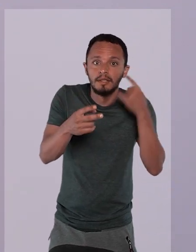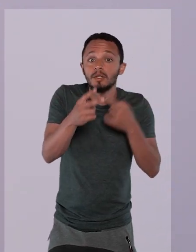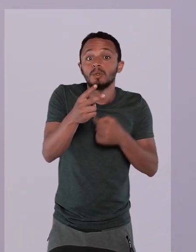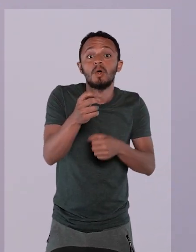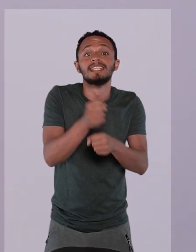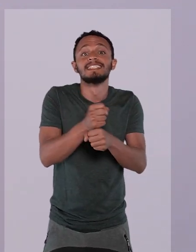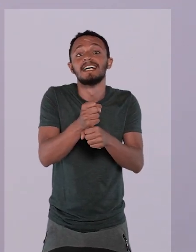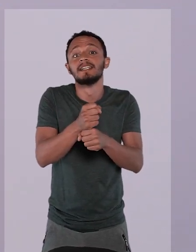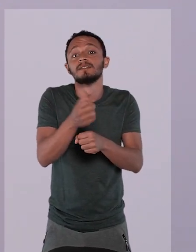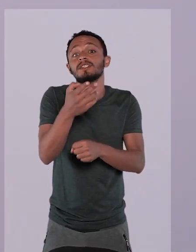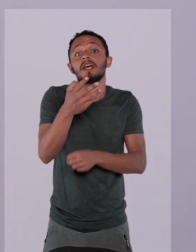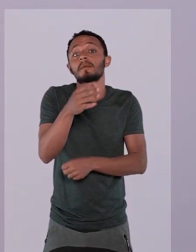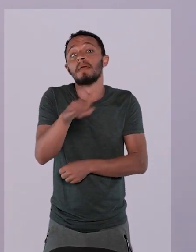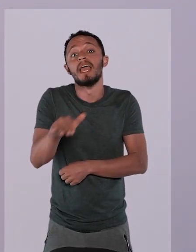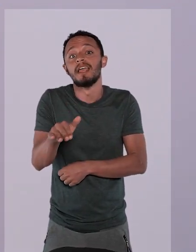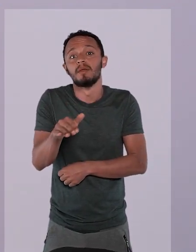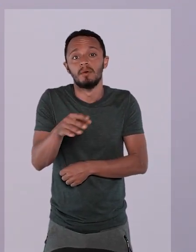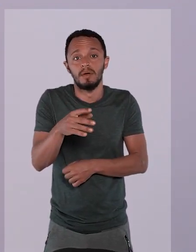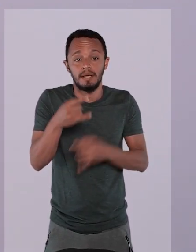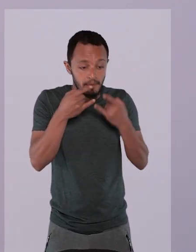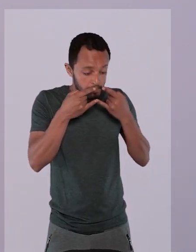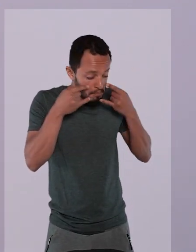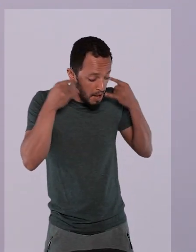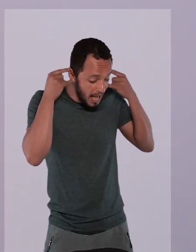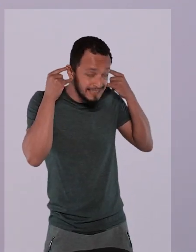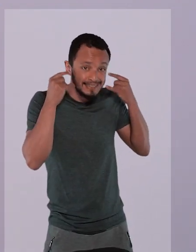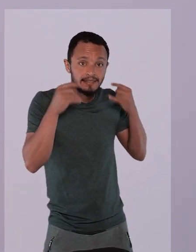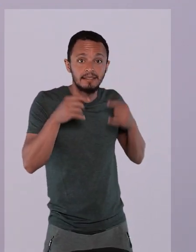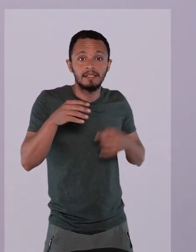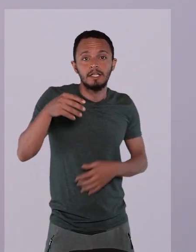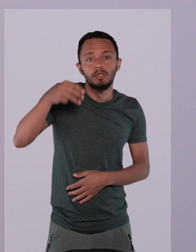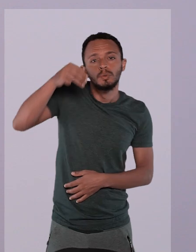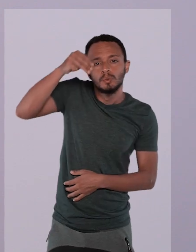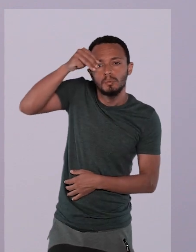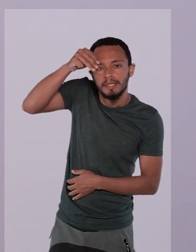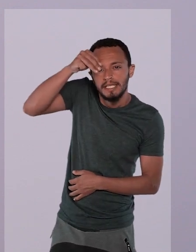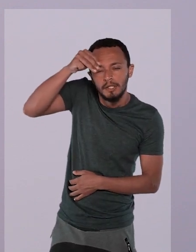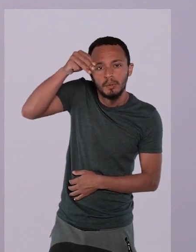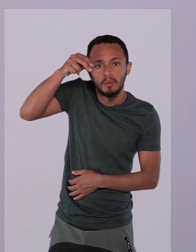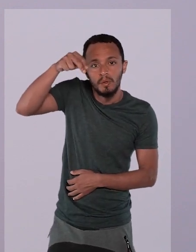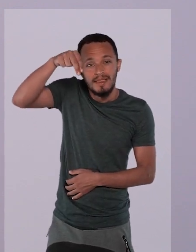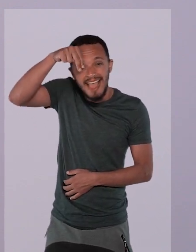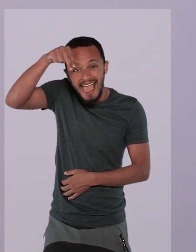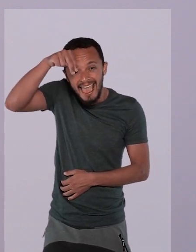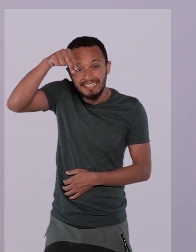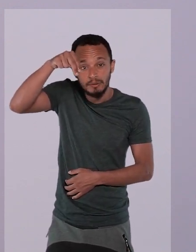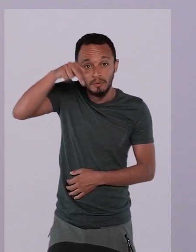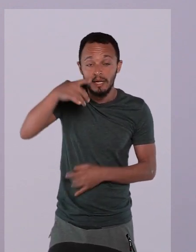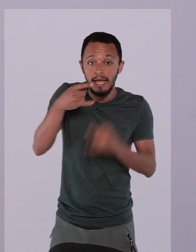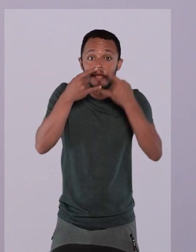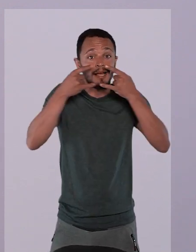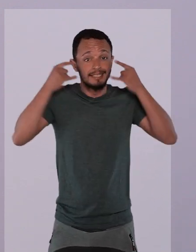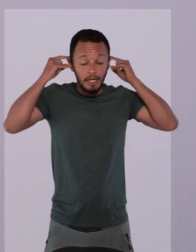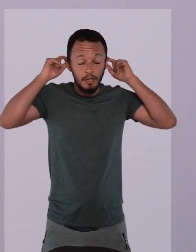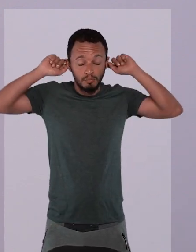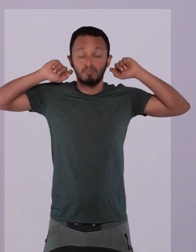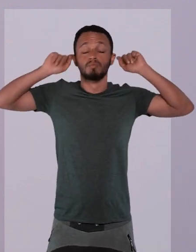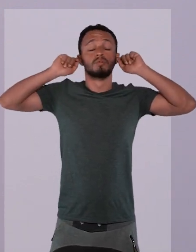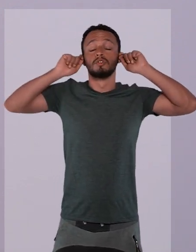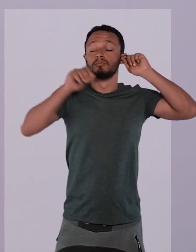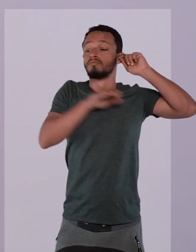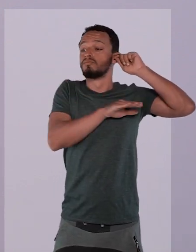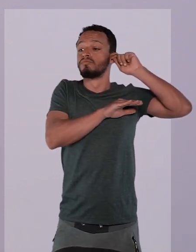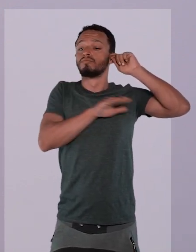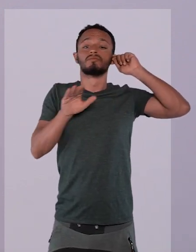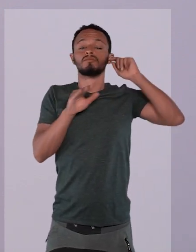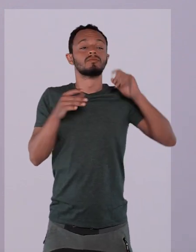2 anos, 2 anos e meio. Né? Então, essa criança, eu tenho um sobrinho neto de 5 anos, ela não tira a máscara nem por um decreto, já está liberado lá em